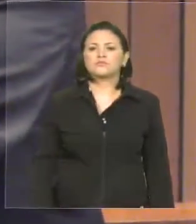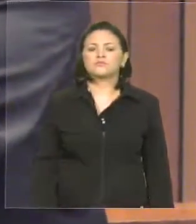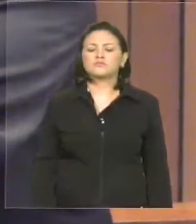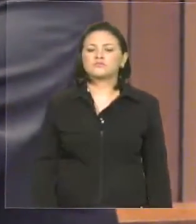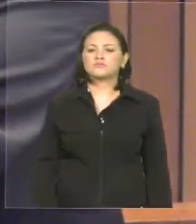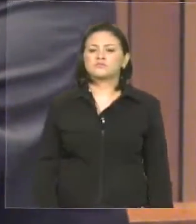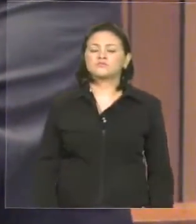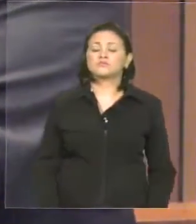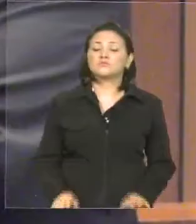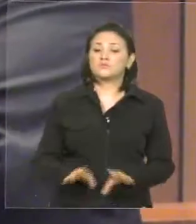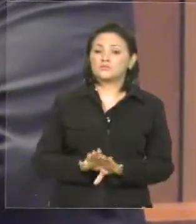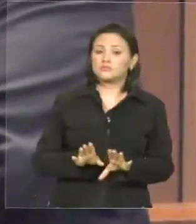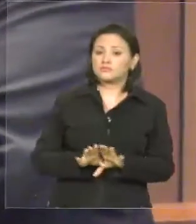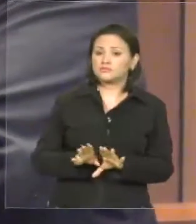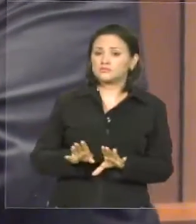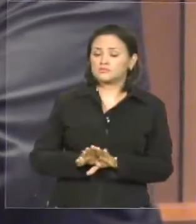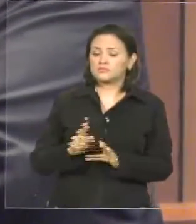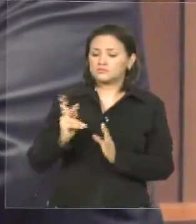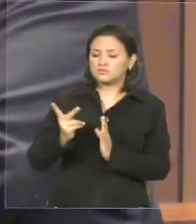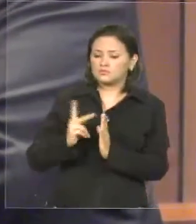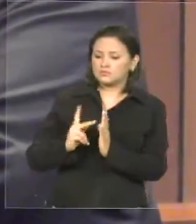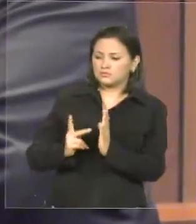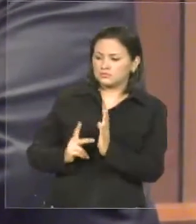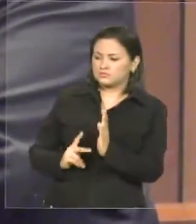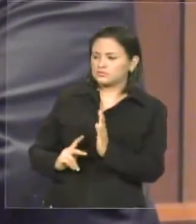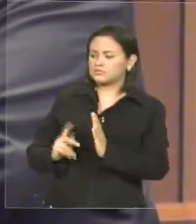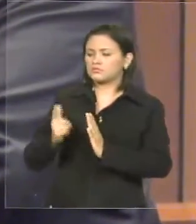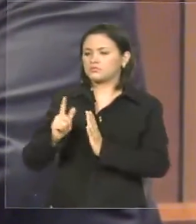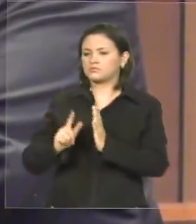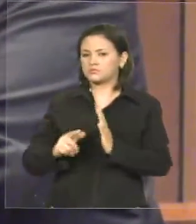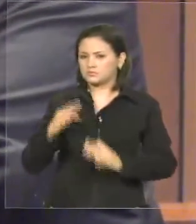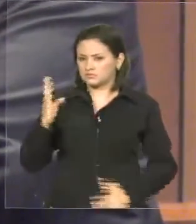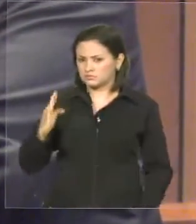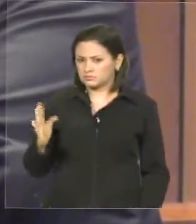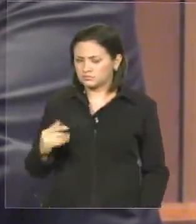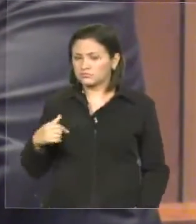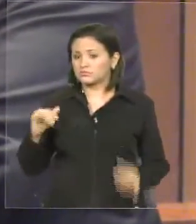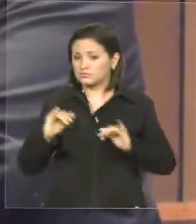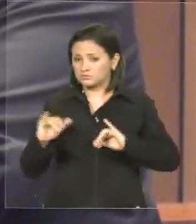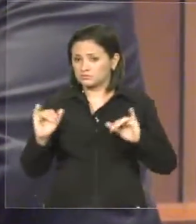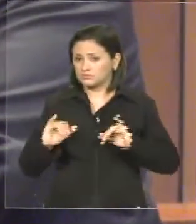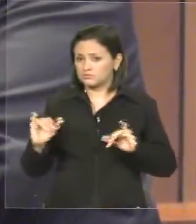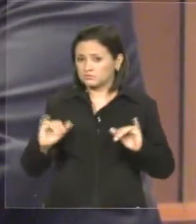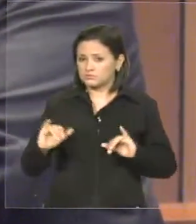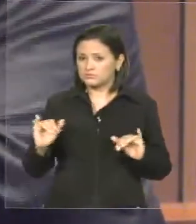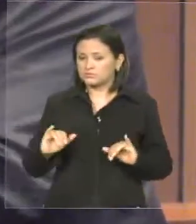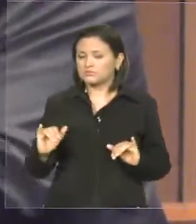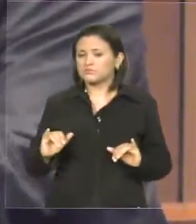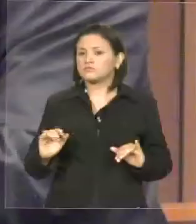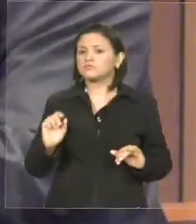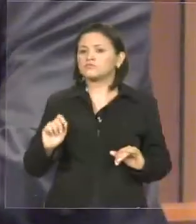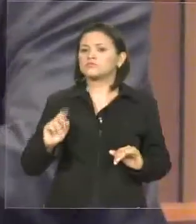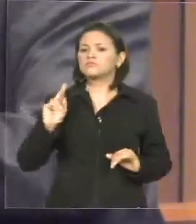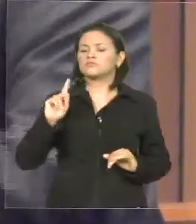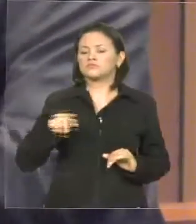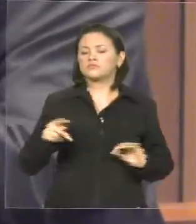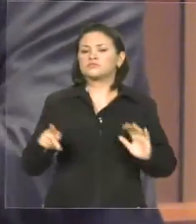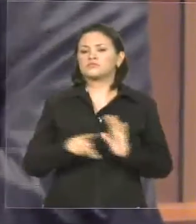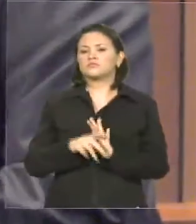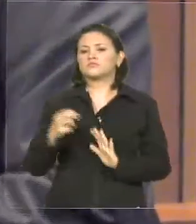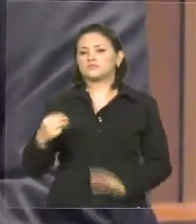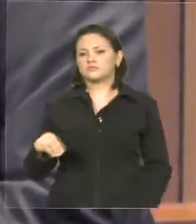brasileira, citam o fato de ele ser maranhense. E é isso que, em